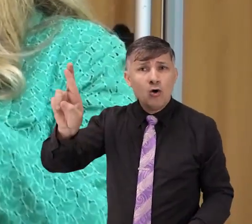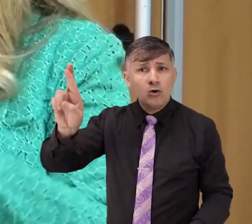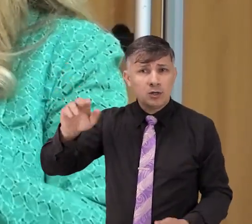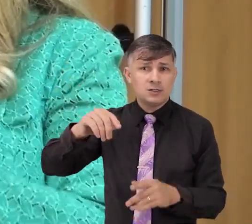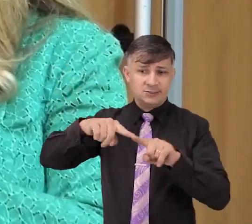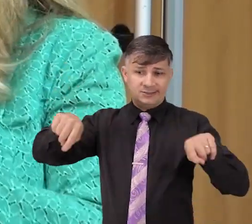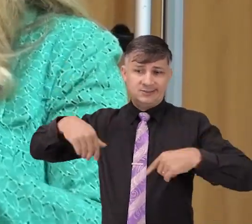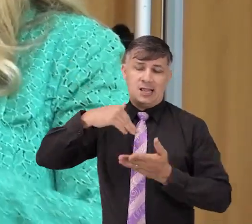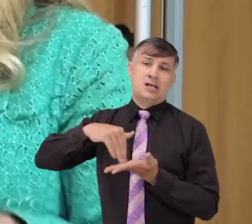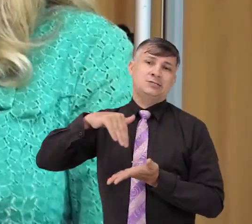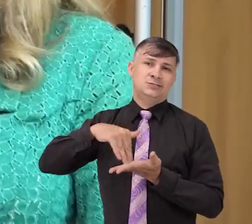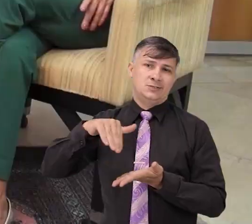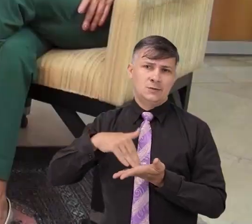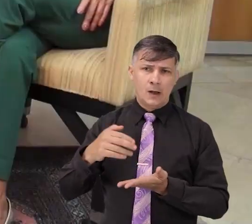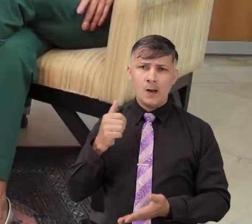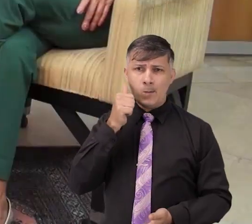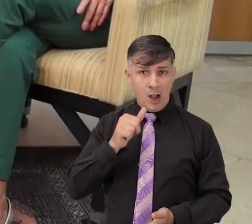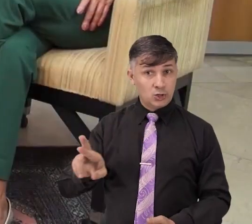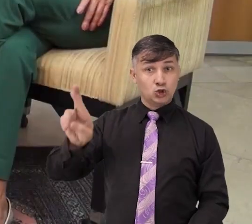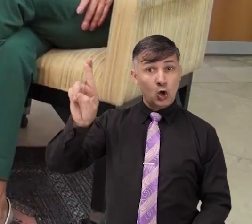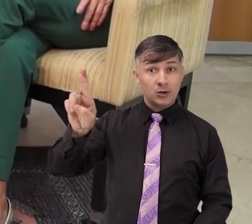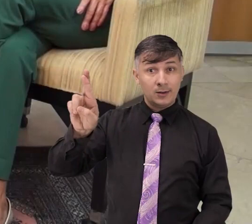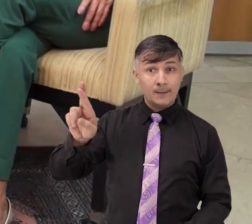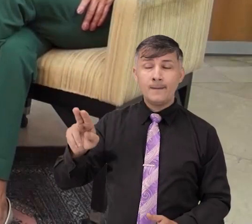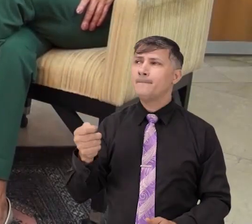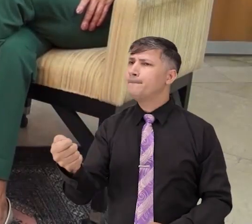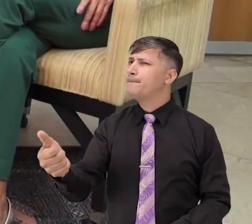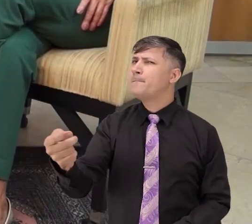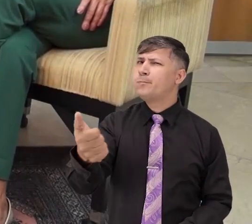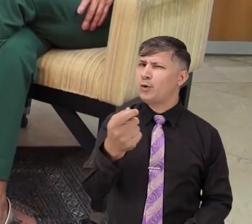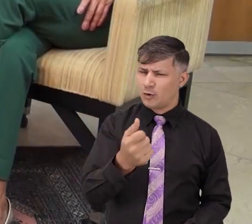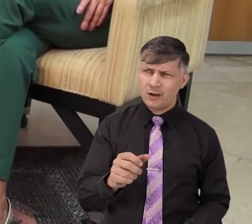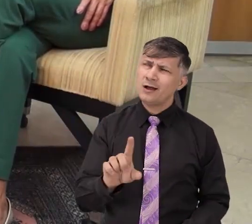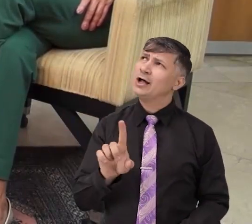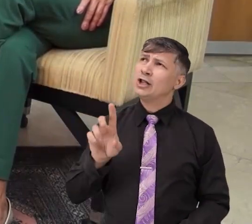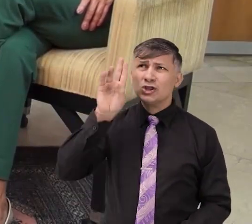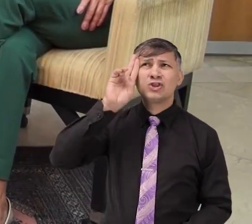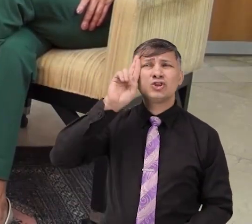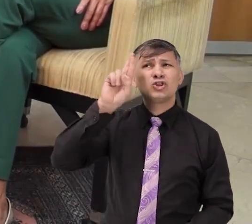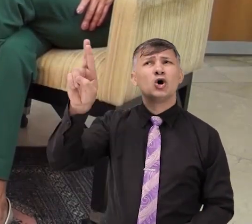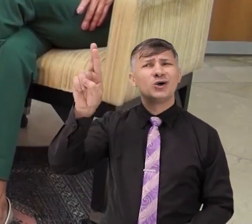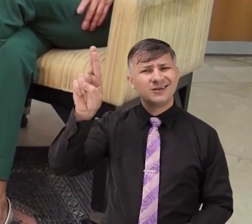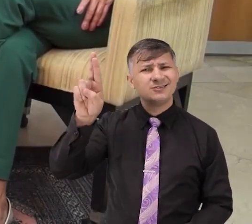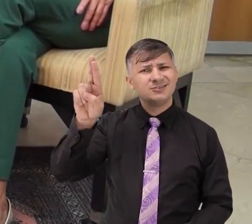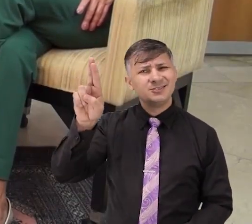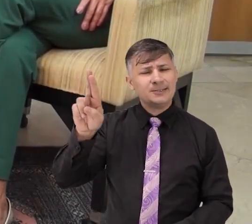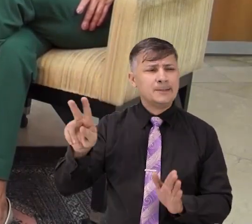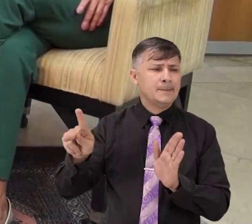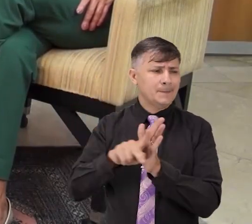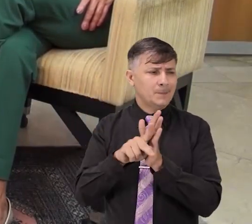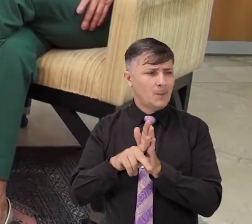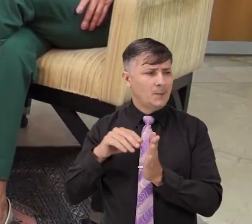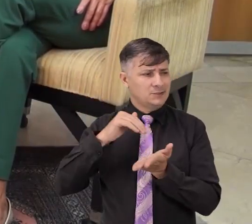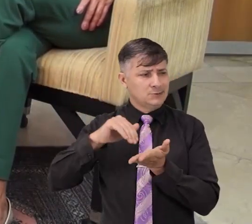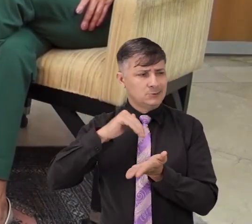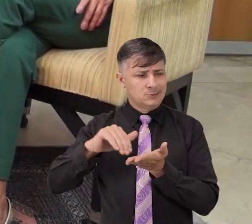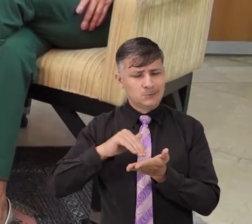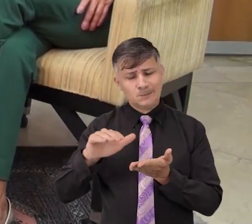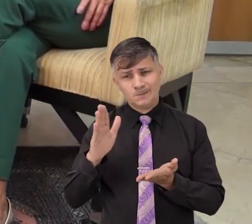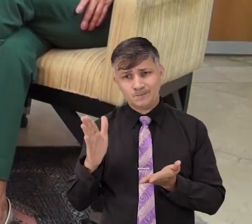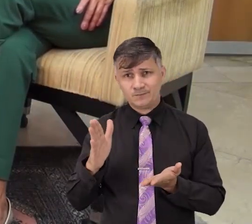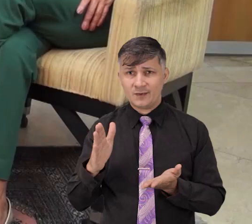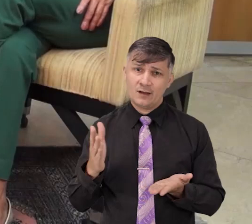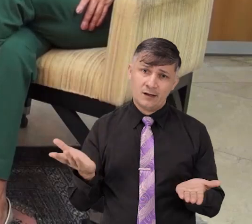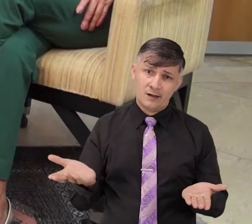essa nomenclatura, né? Mas para não dizer que é sério. Não, mas, né, a gente entende exatamente o que você quer dizer. Né?